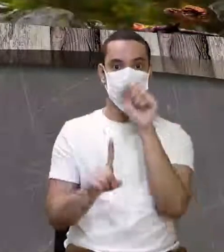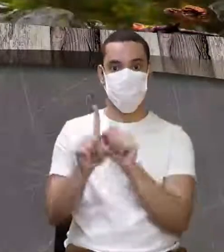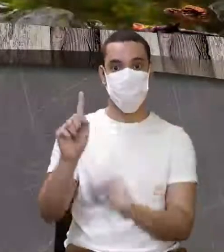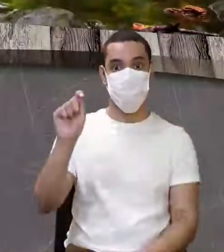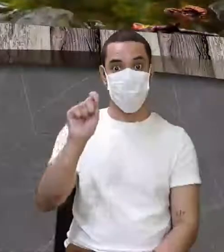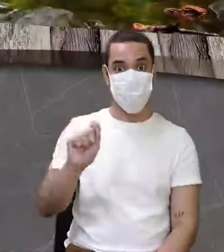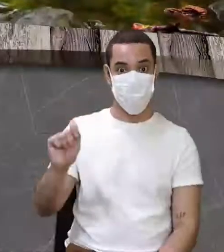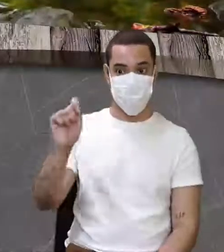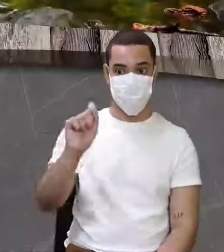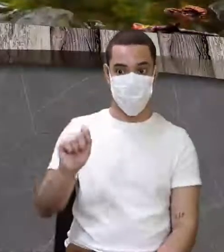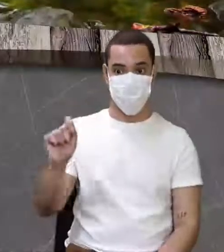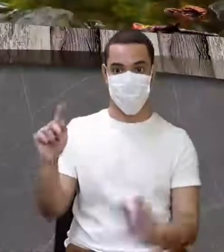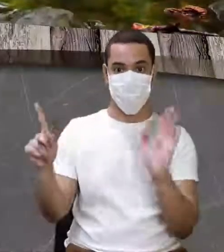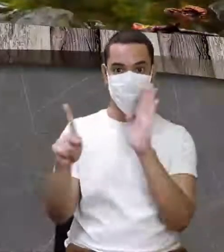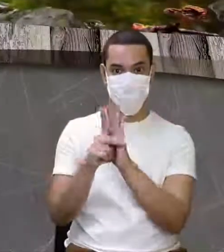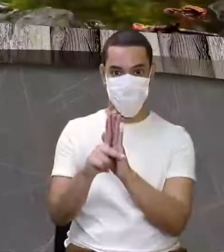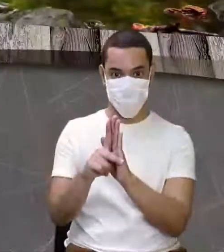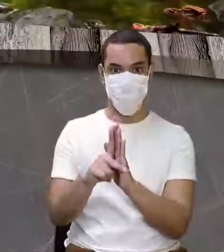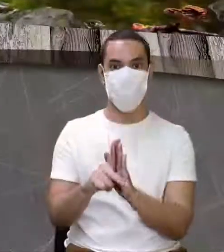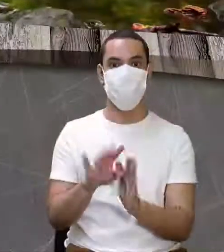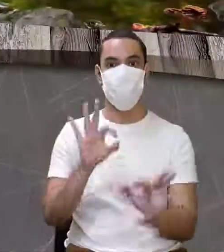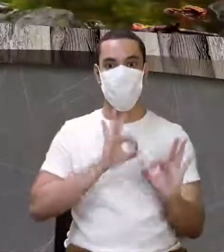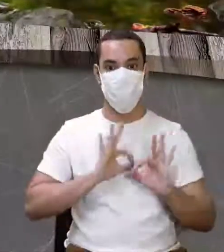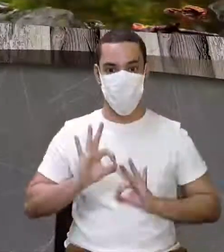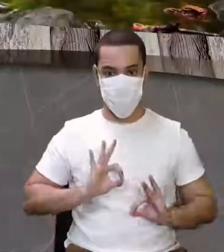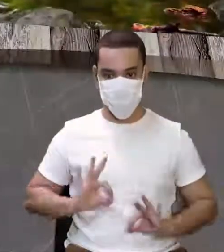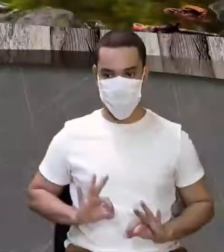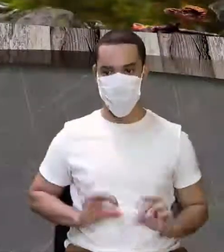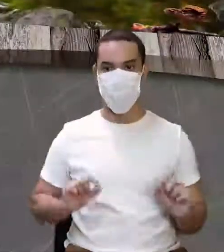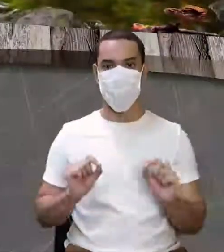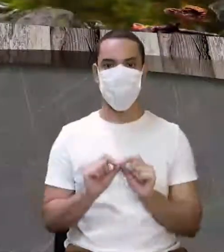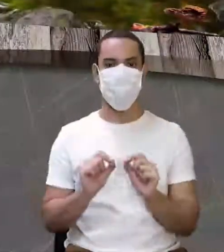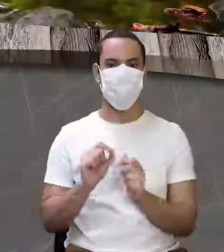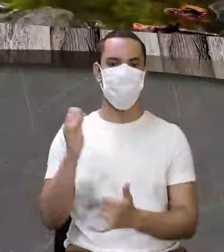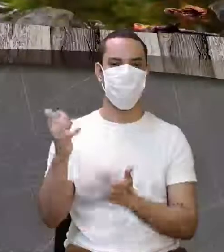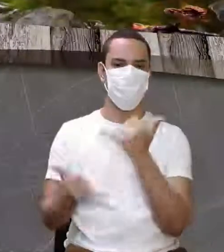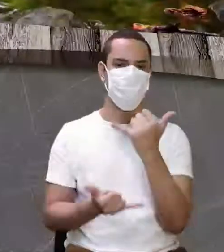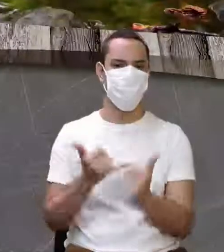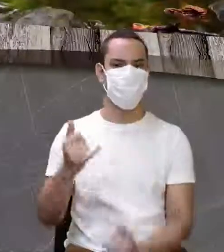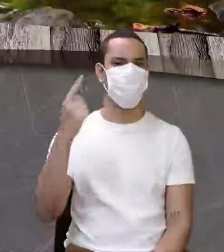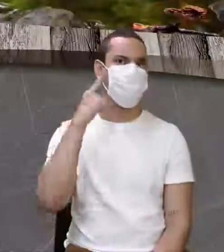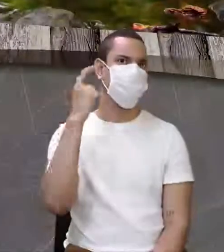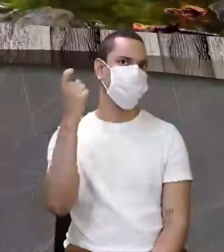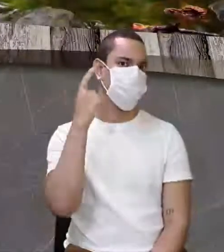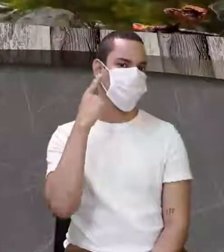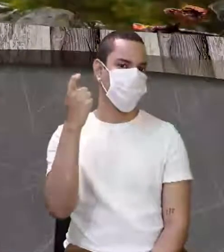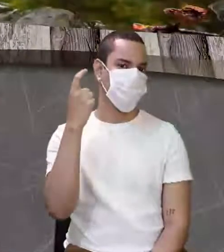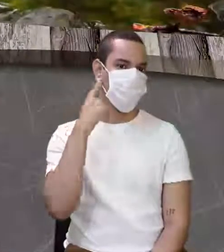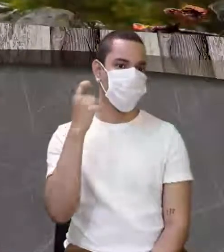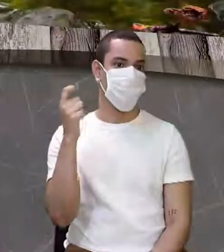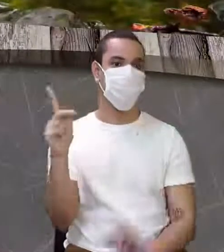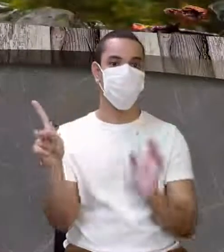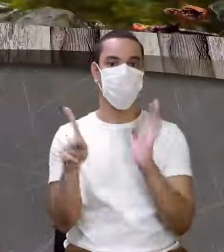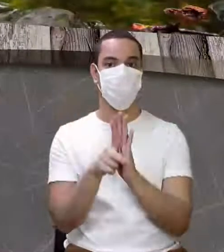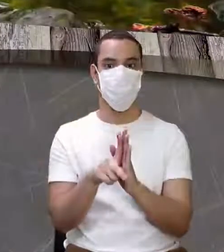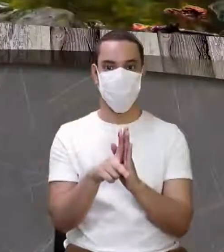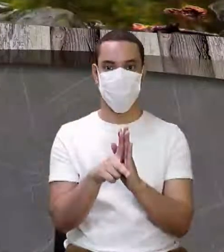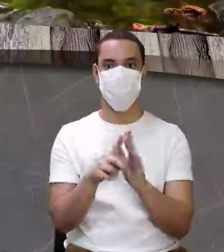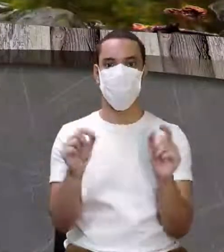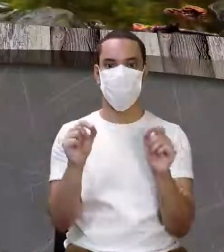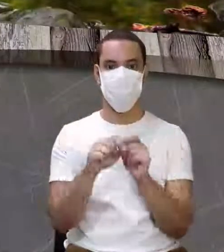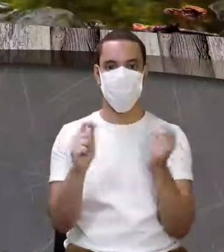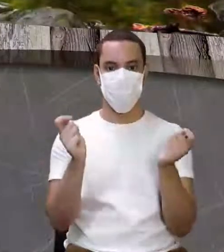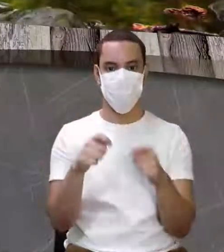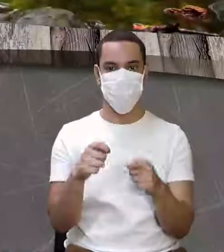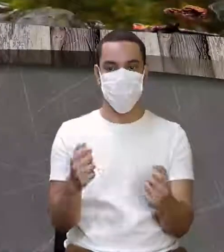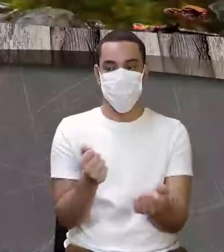pintadas, então elas ficam fazendo aquelas brincadeiras, né, aqueles barulhos, para se acasalarem. Então,